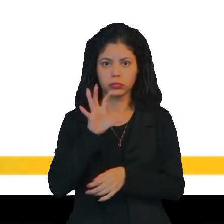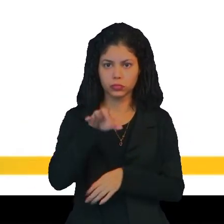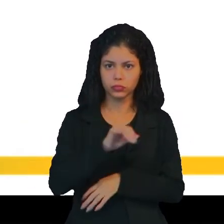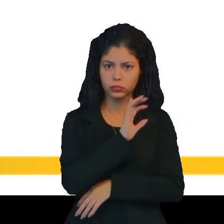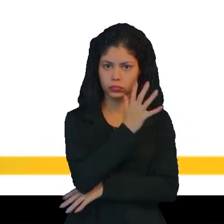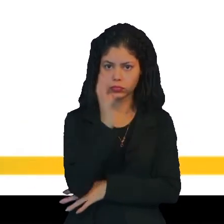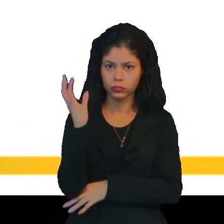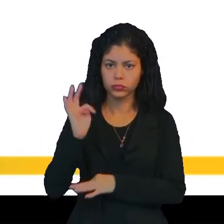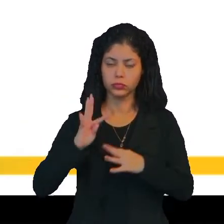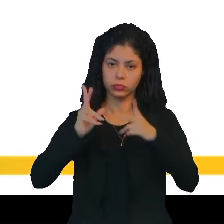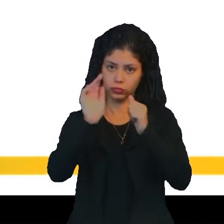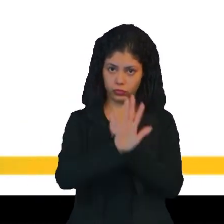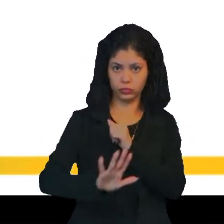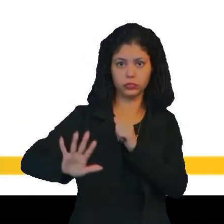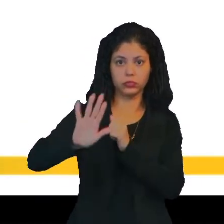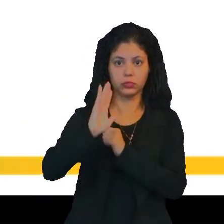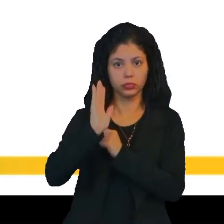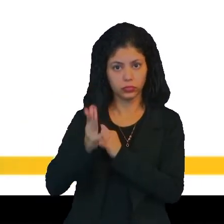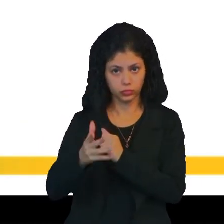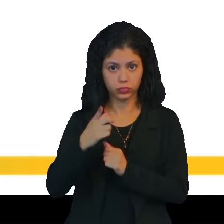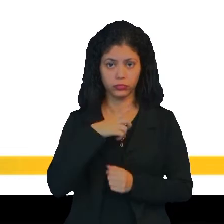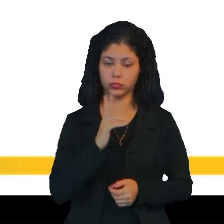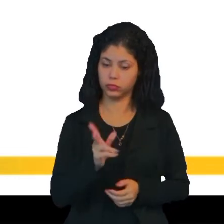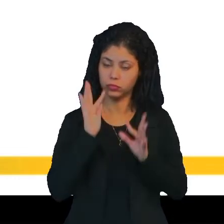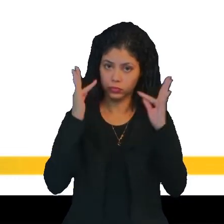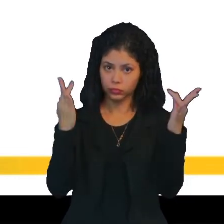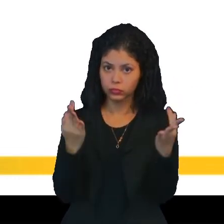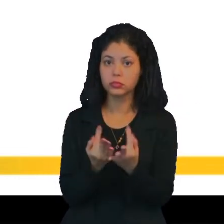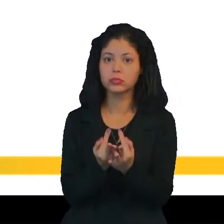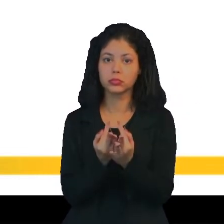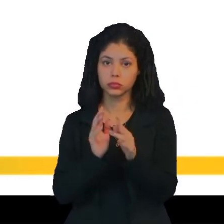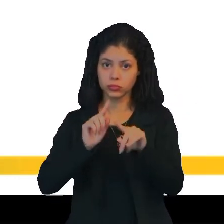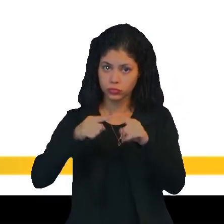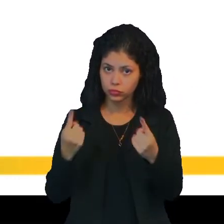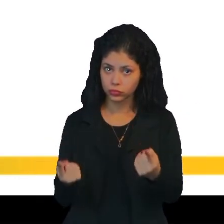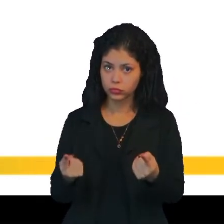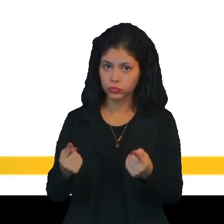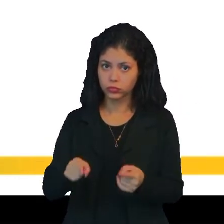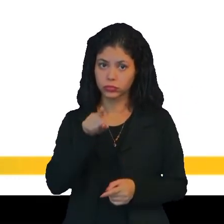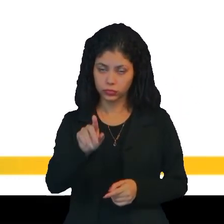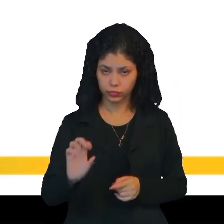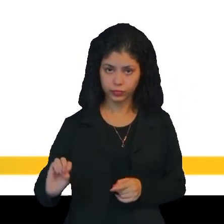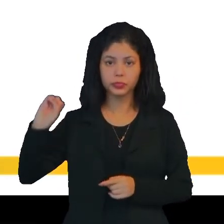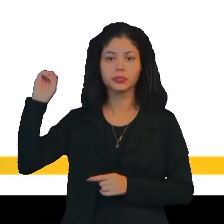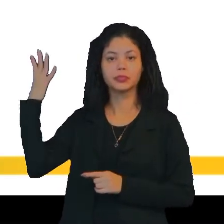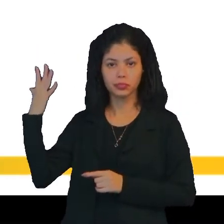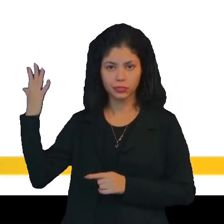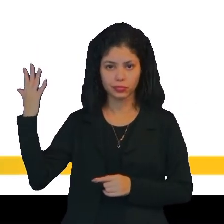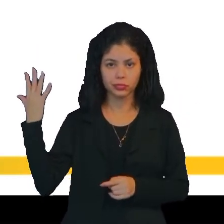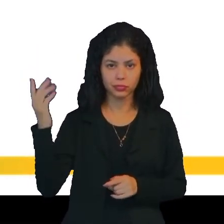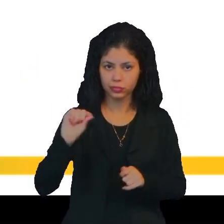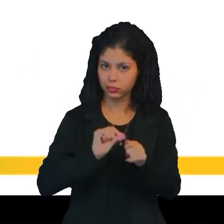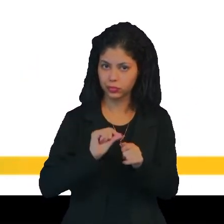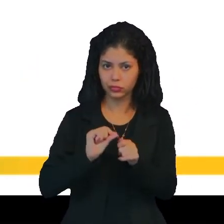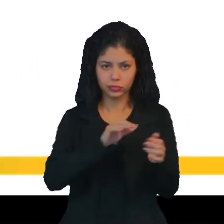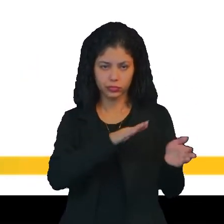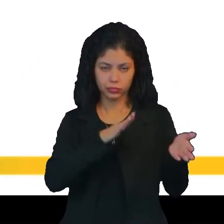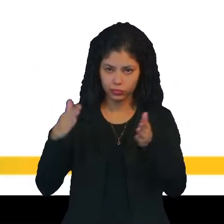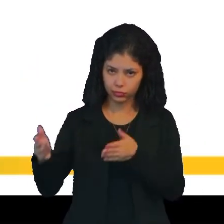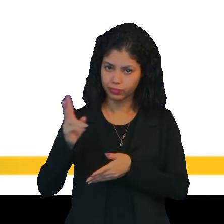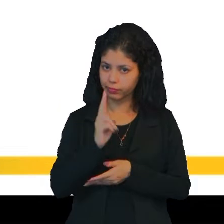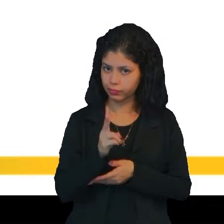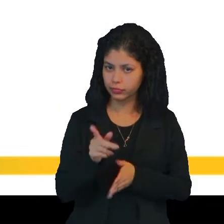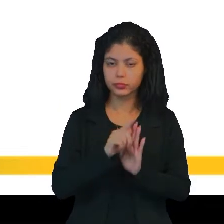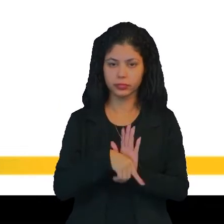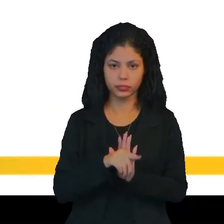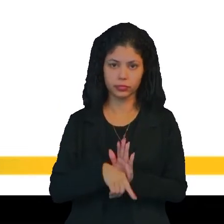europeu. Todos eles já pertencem à mesma família, mas aí nesse caso já não fazem parte mais do